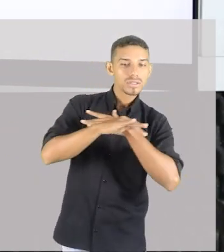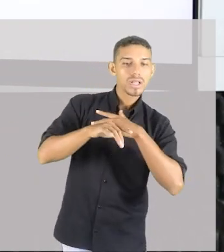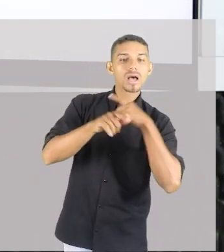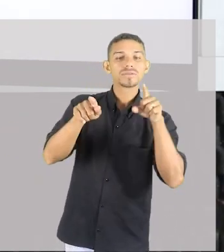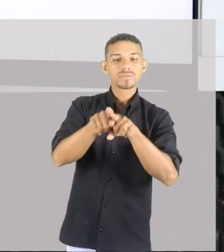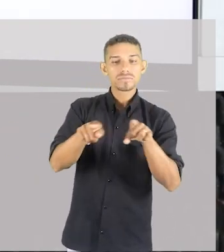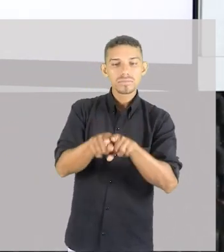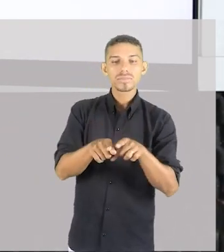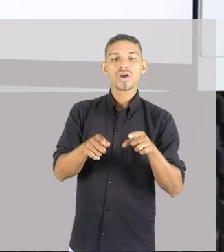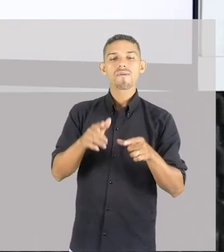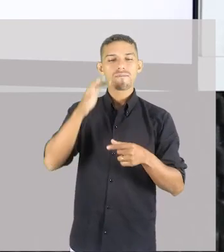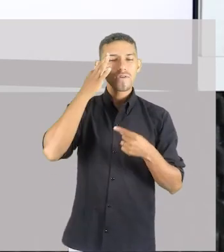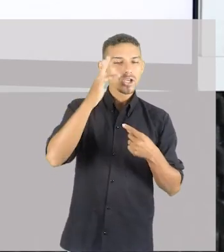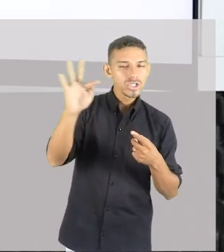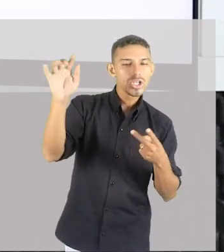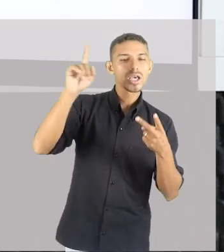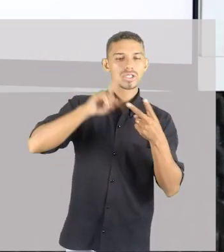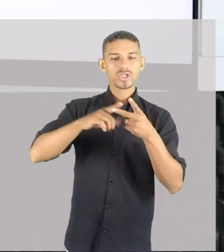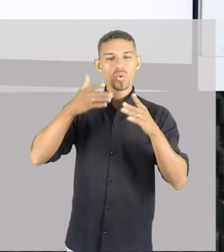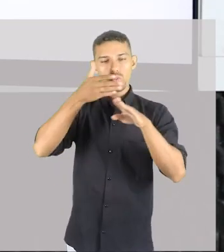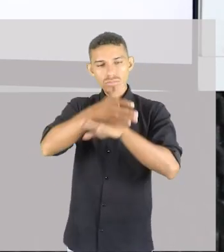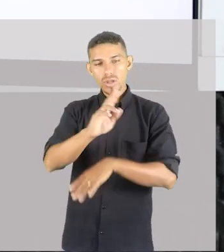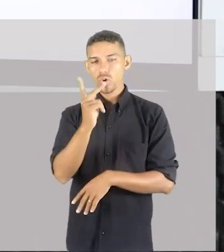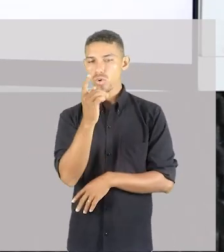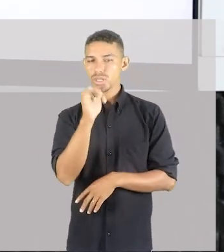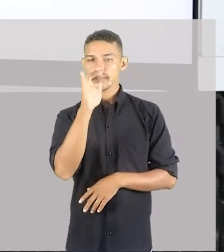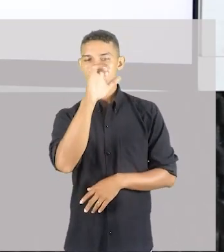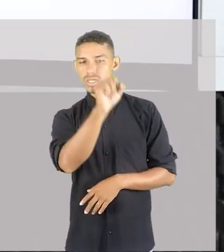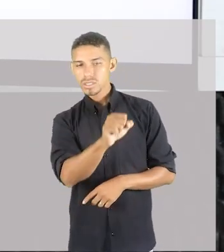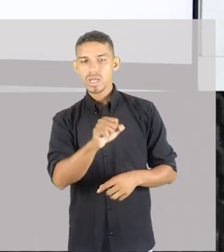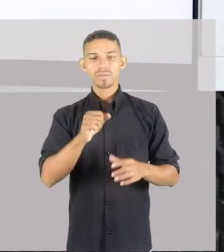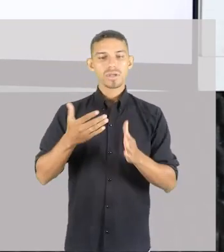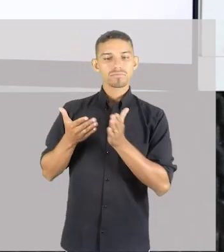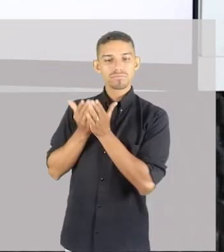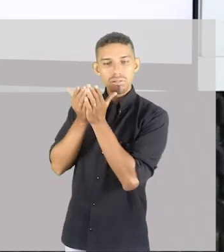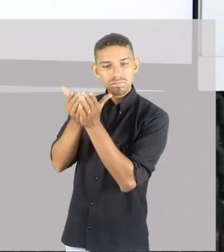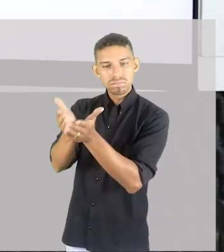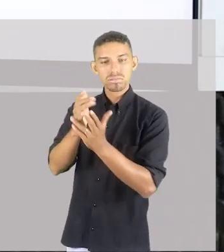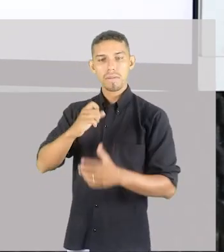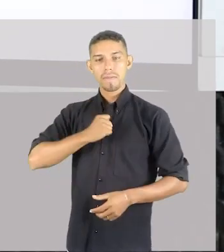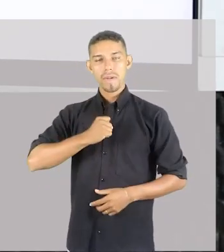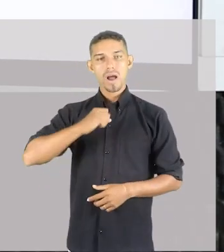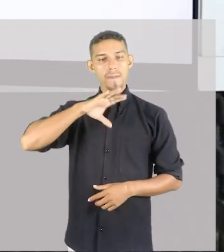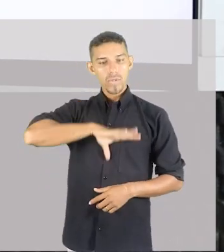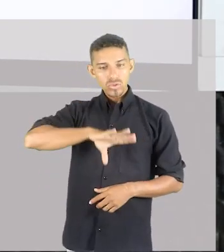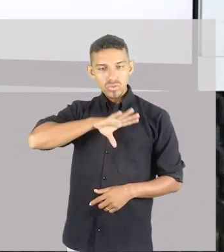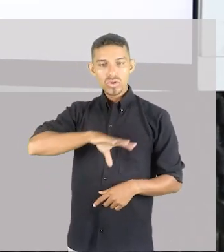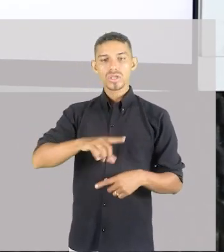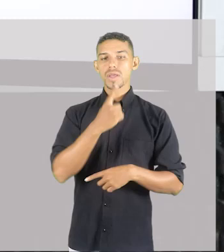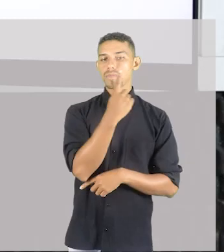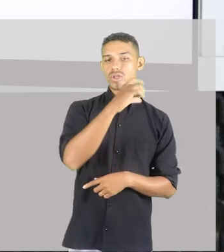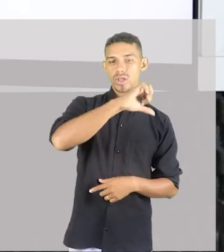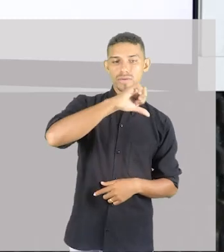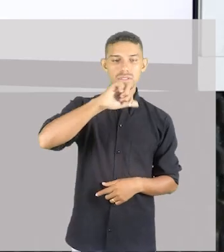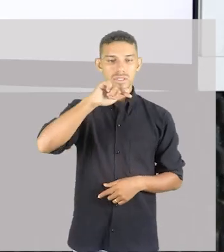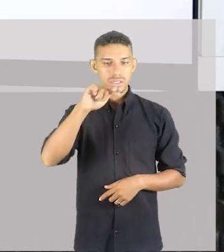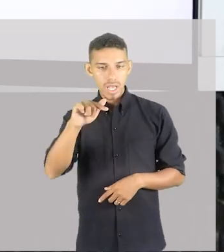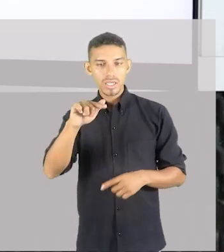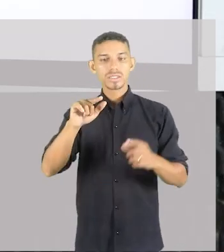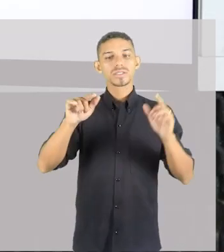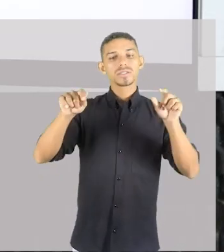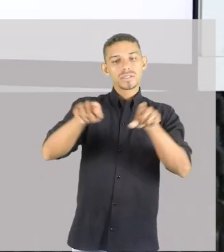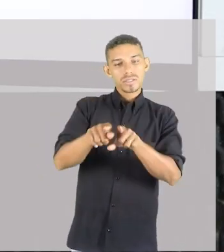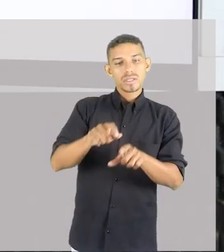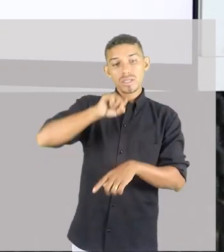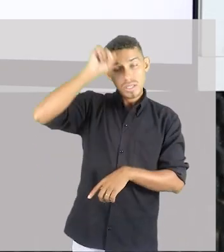holandeses e portugueses, tombada em 1997, com ruas retangulares, uma arquitetura colonial e coleção de azulejos de